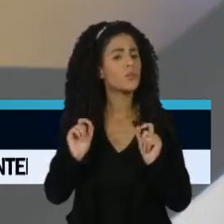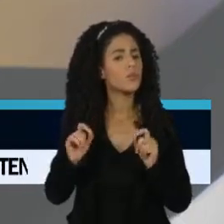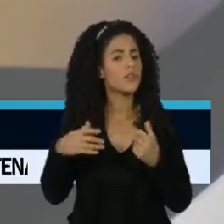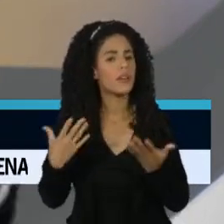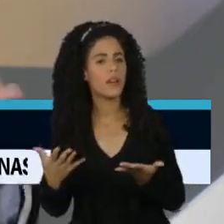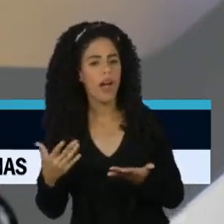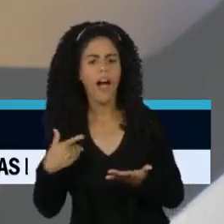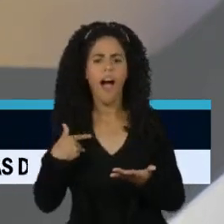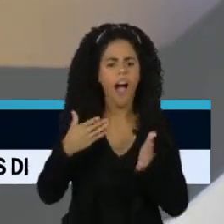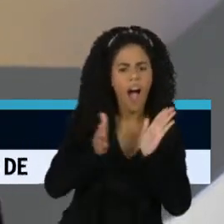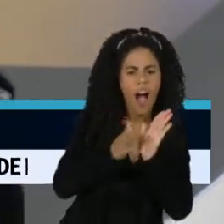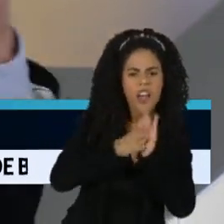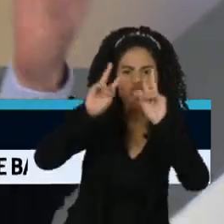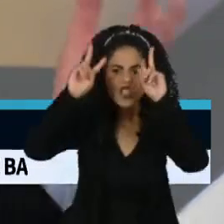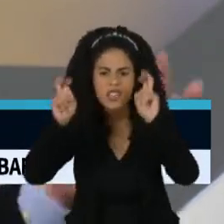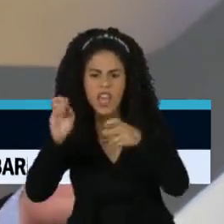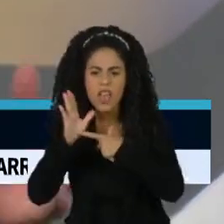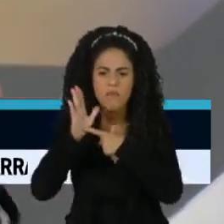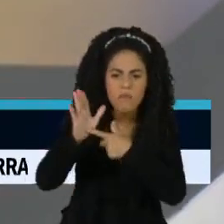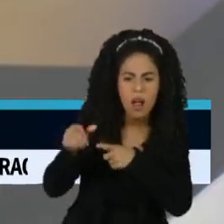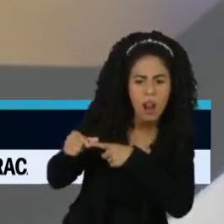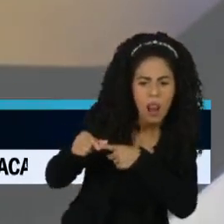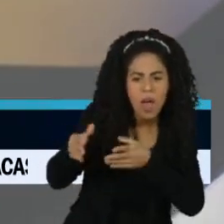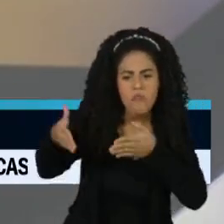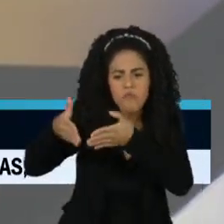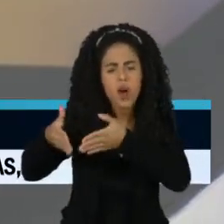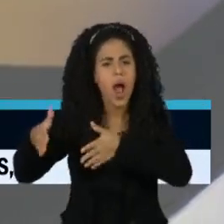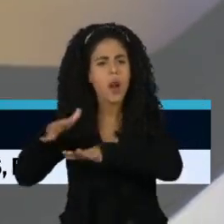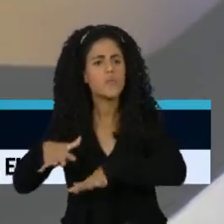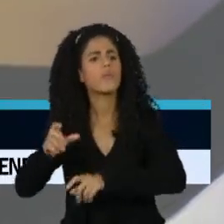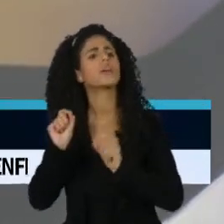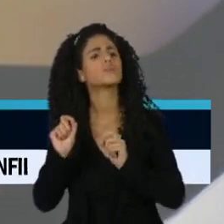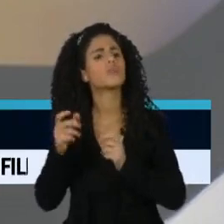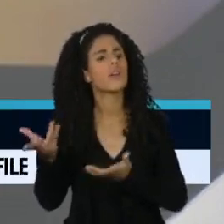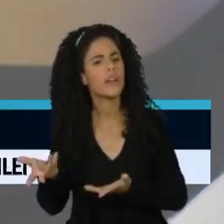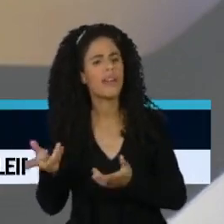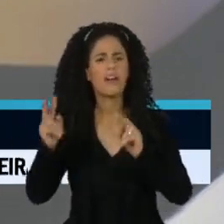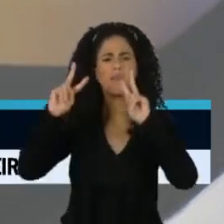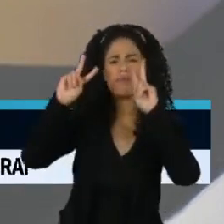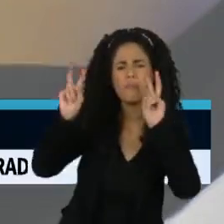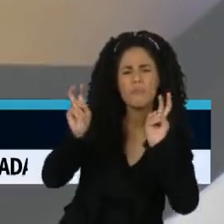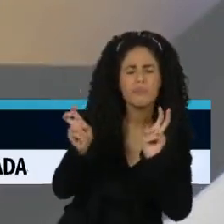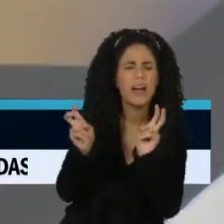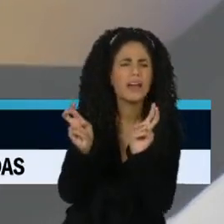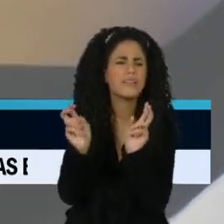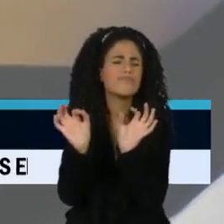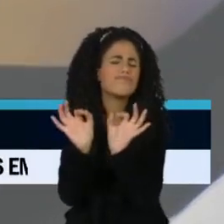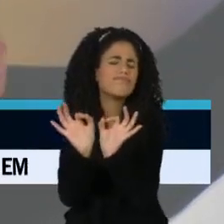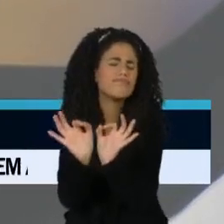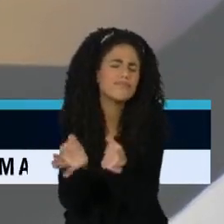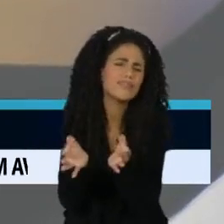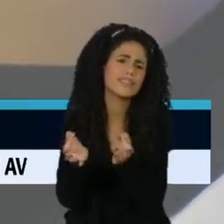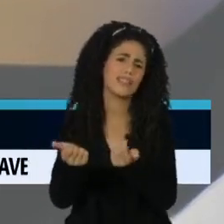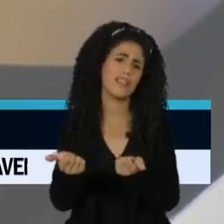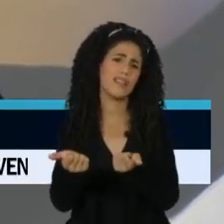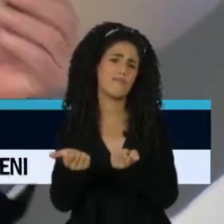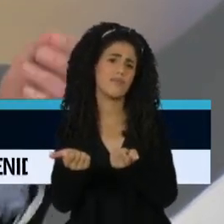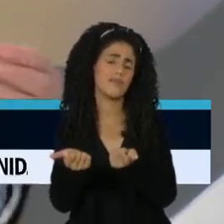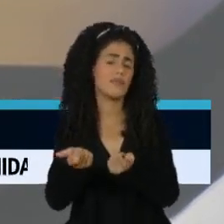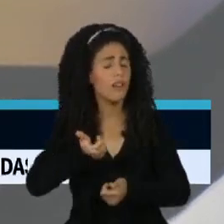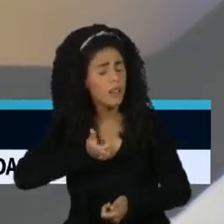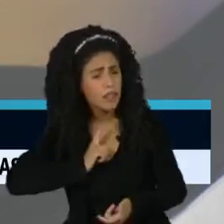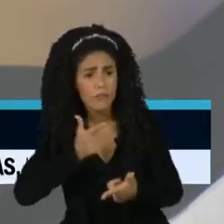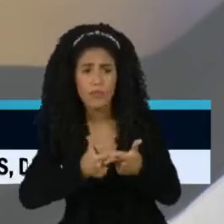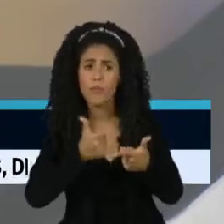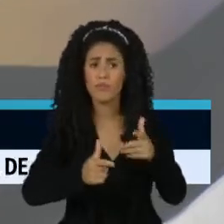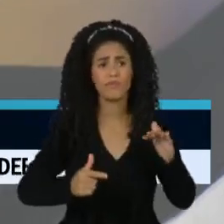entrar nessa pauta de comportamento, de assuntos que, na minha opinião, são muito pouco relevantes, polêmicas com o Supremo